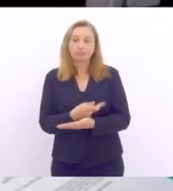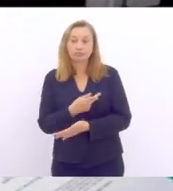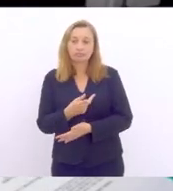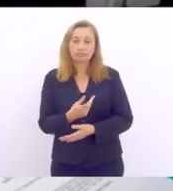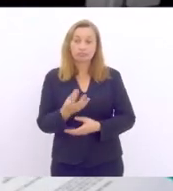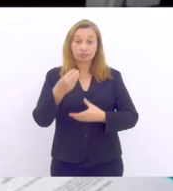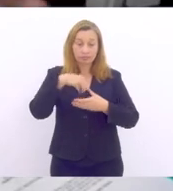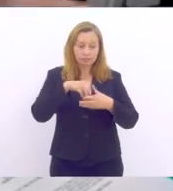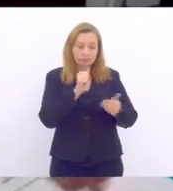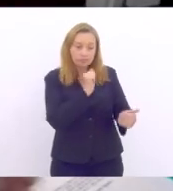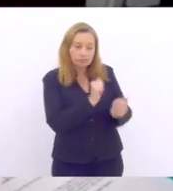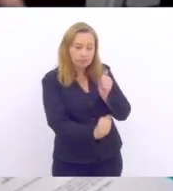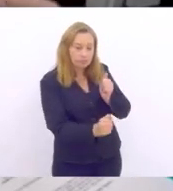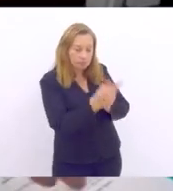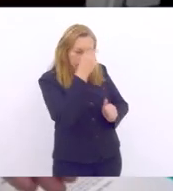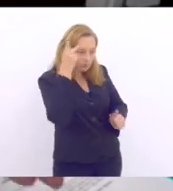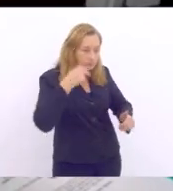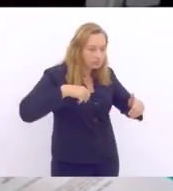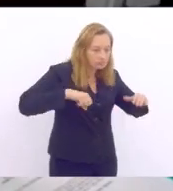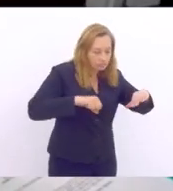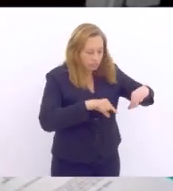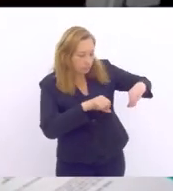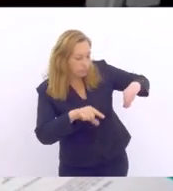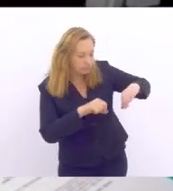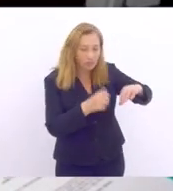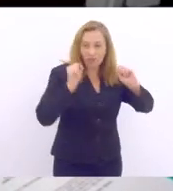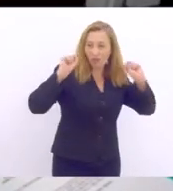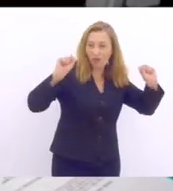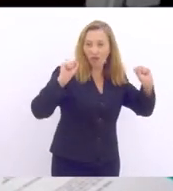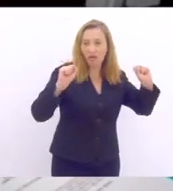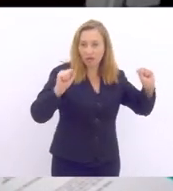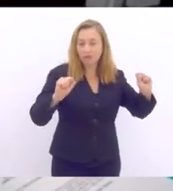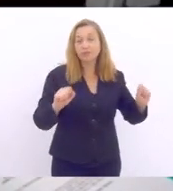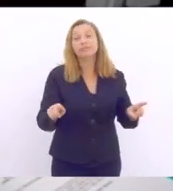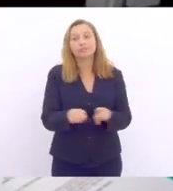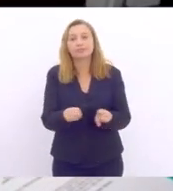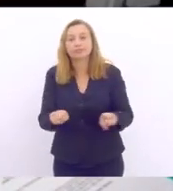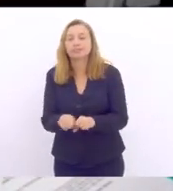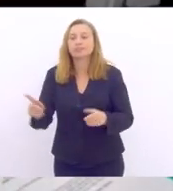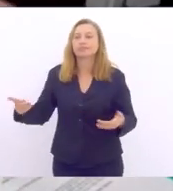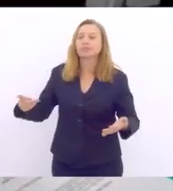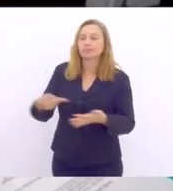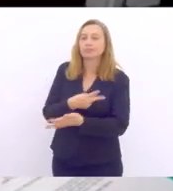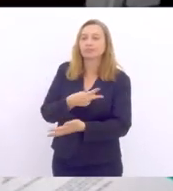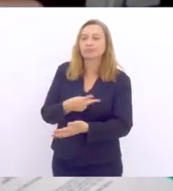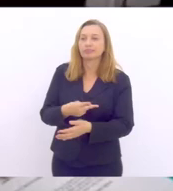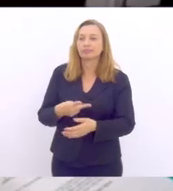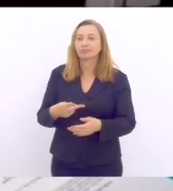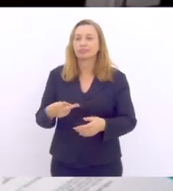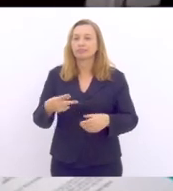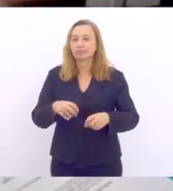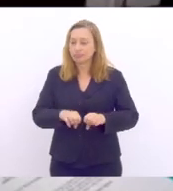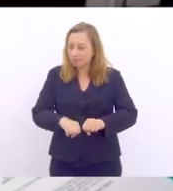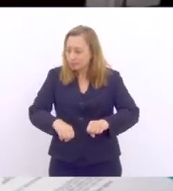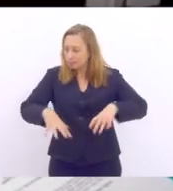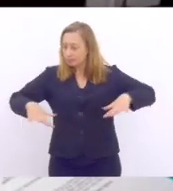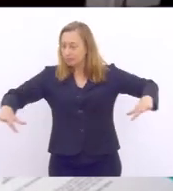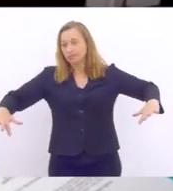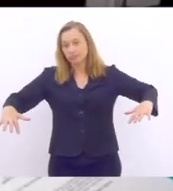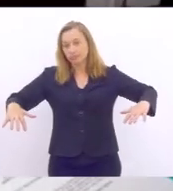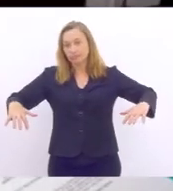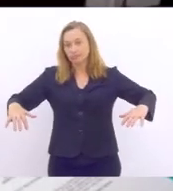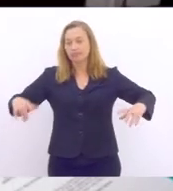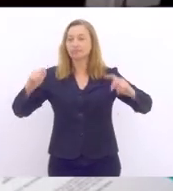gramados, ou nas quadras e nos ginásios, né? E o espetáculo que acontece na torcida, nas arquibancadas, nas galerias,